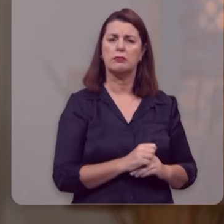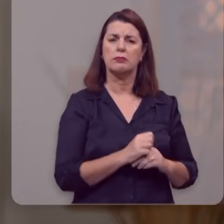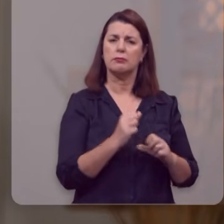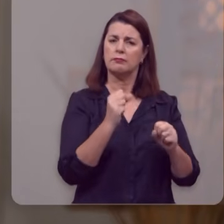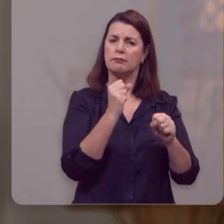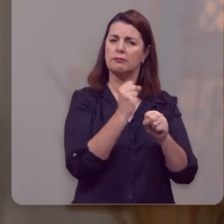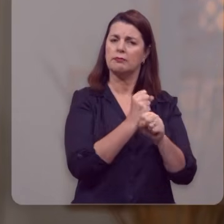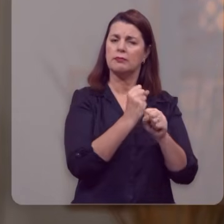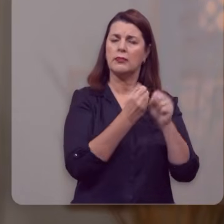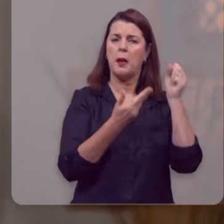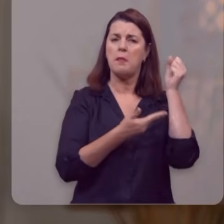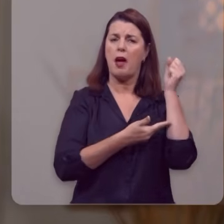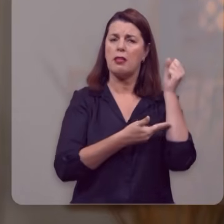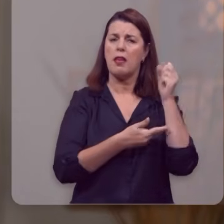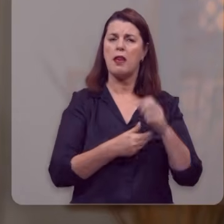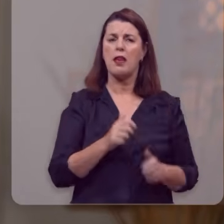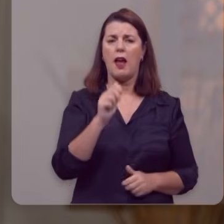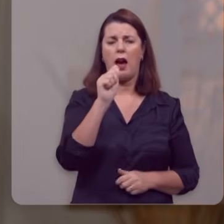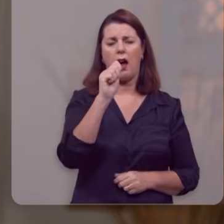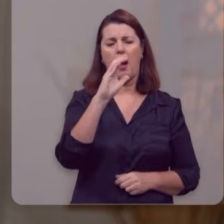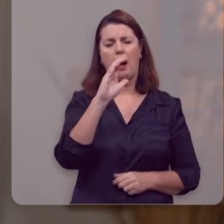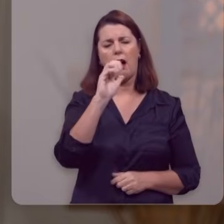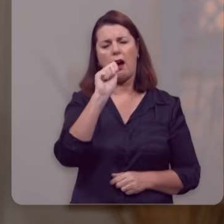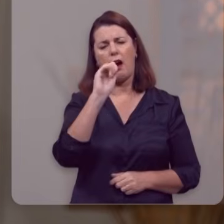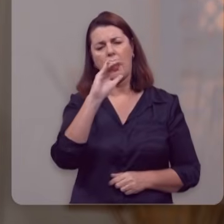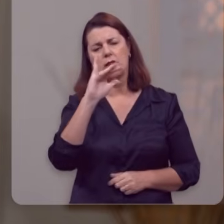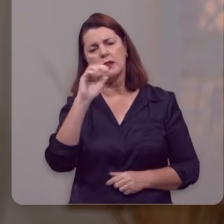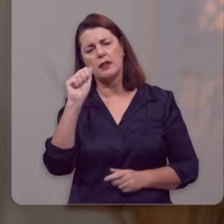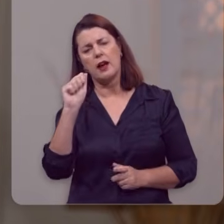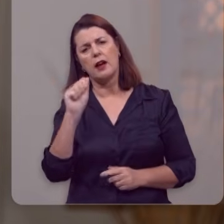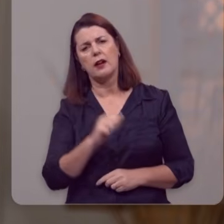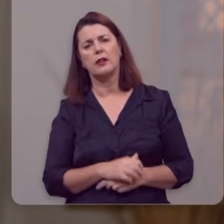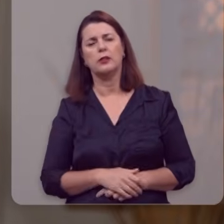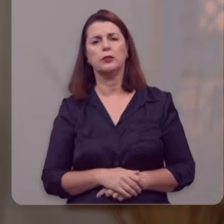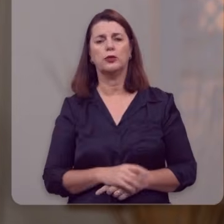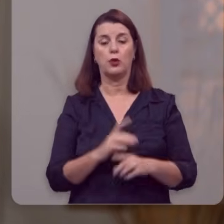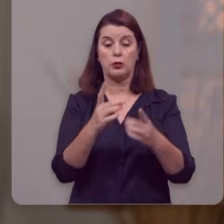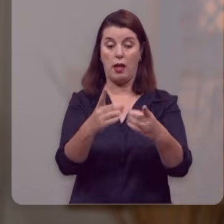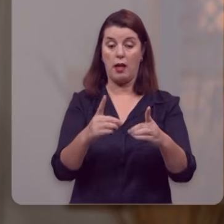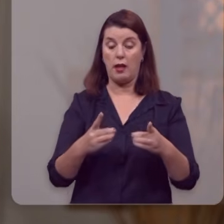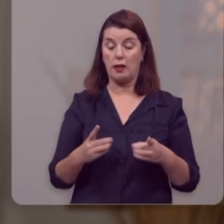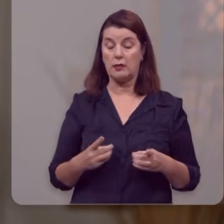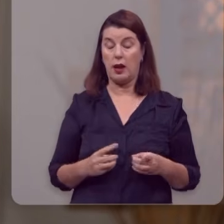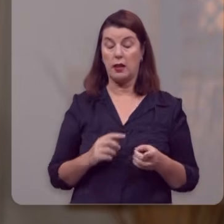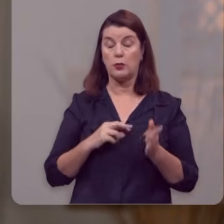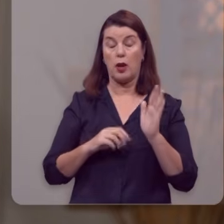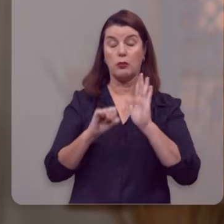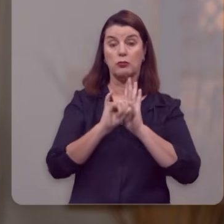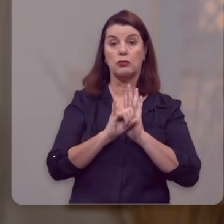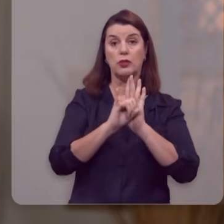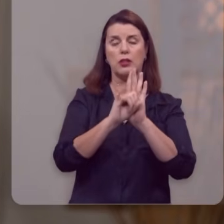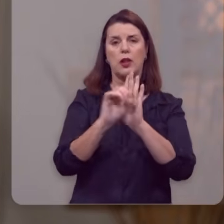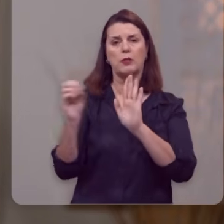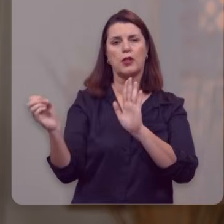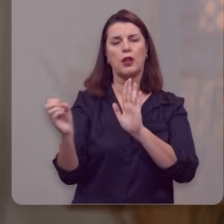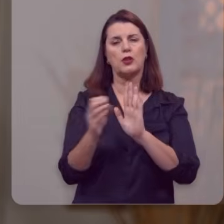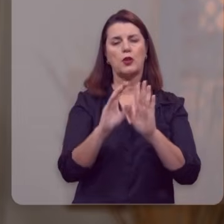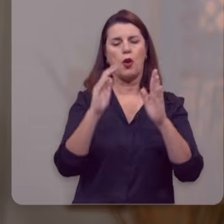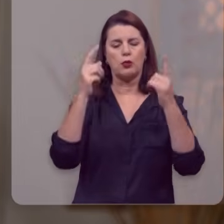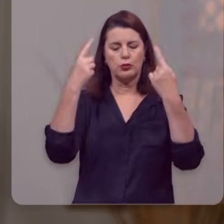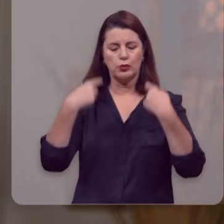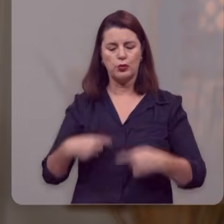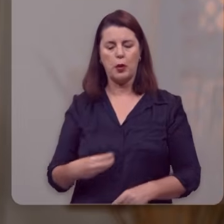de acácia, a madeira dura e retorcida do deserto, porque é um símbolo da nossa